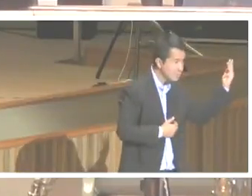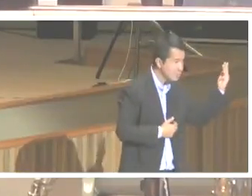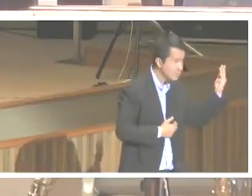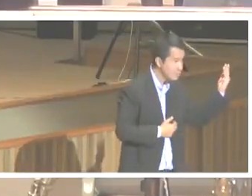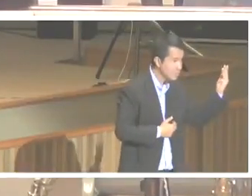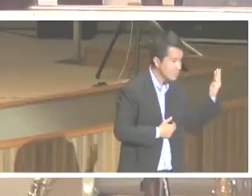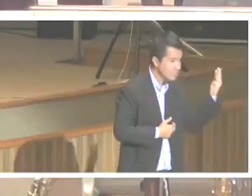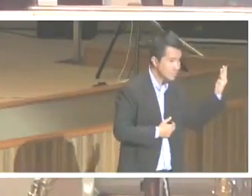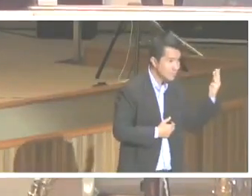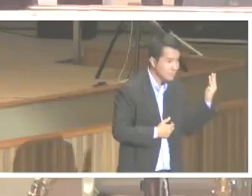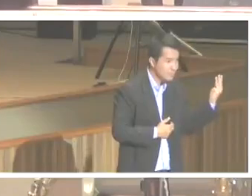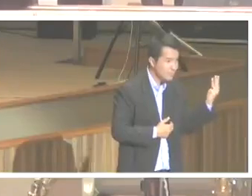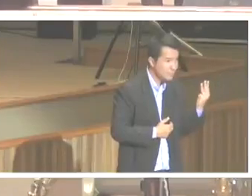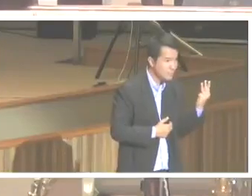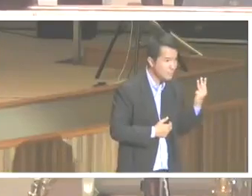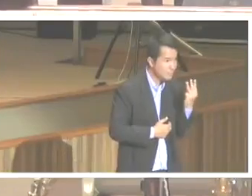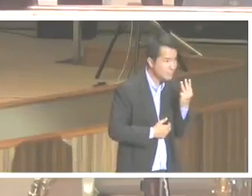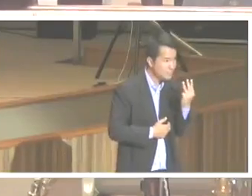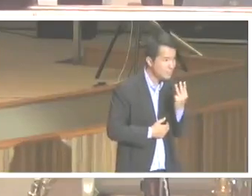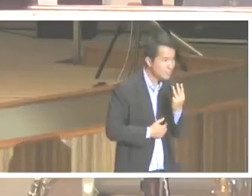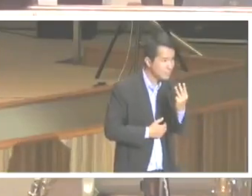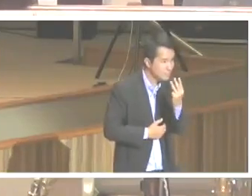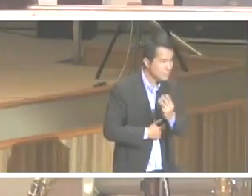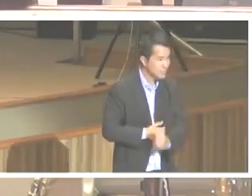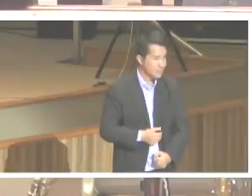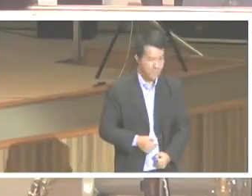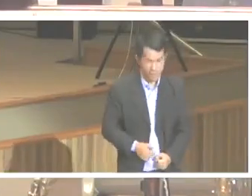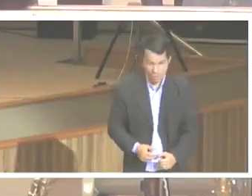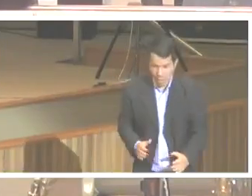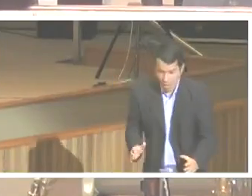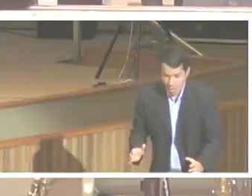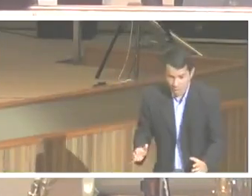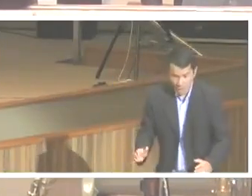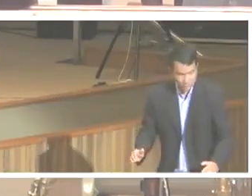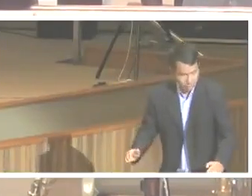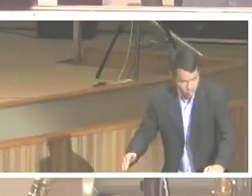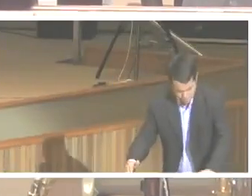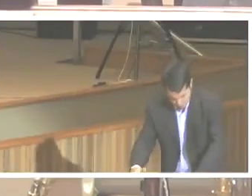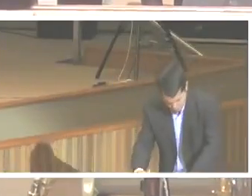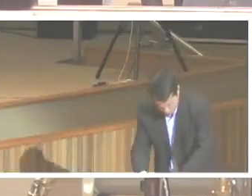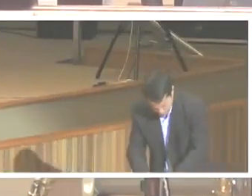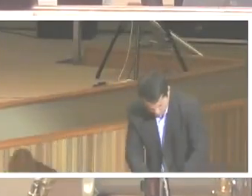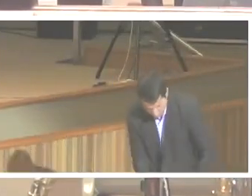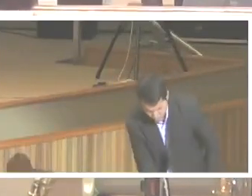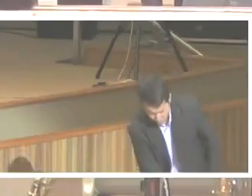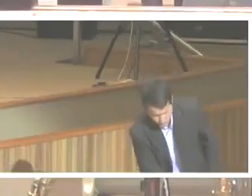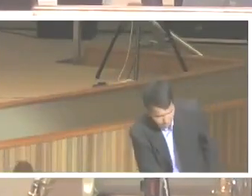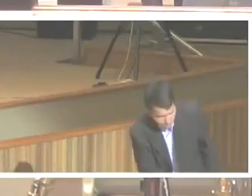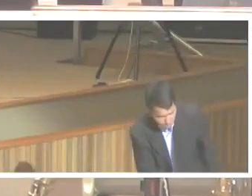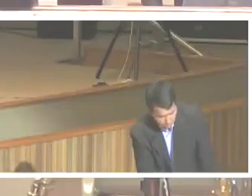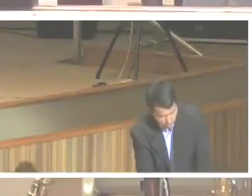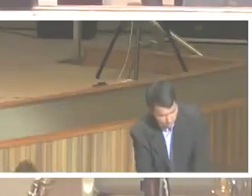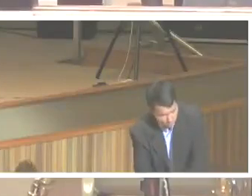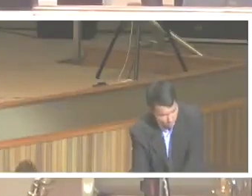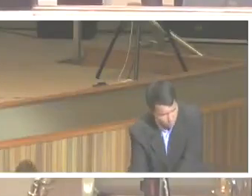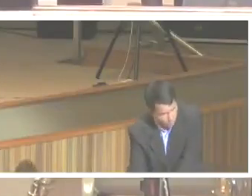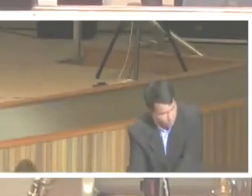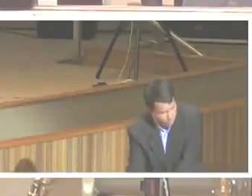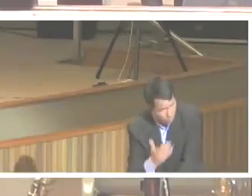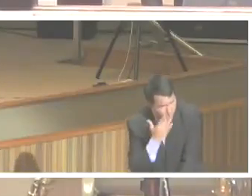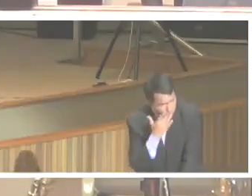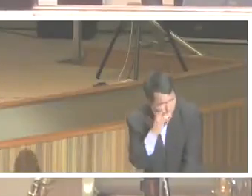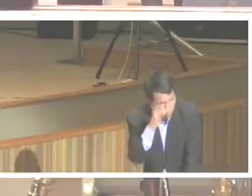mundo só para dizer eu sou teu sócio quantas vezes você já recebeu suprimentos